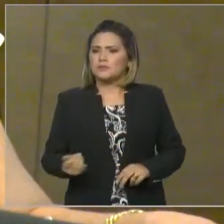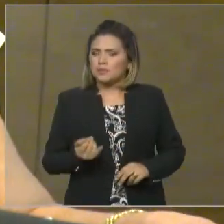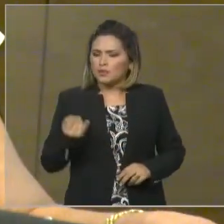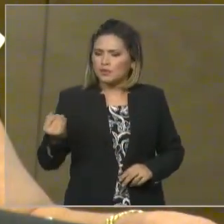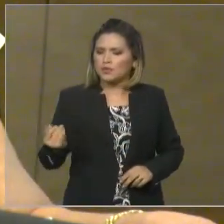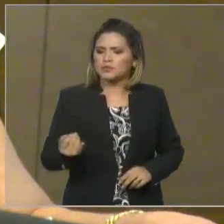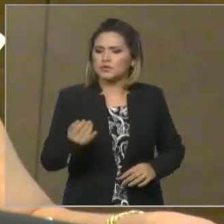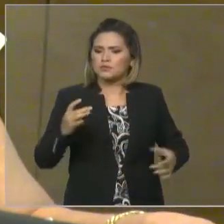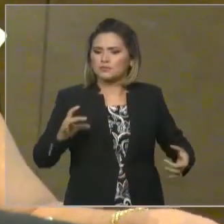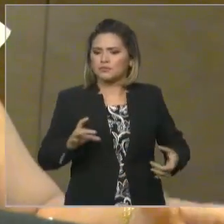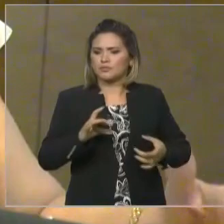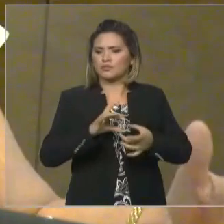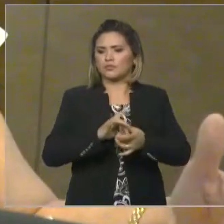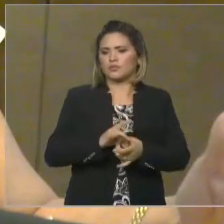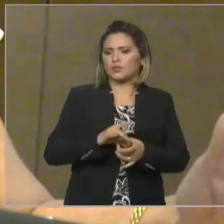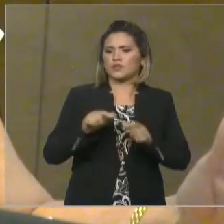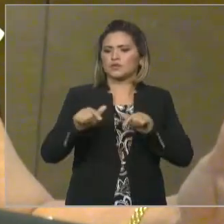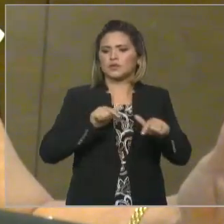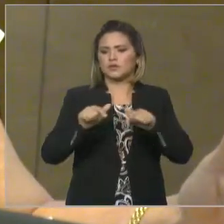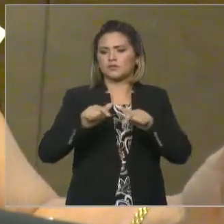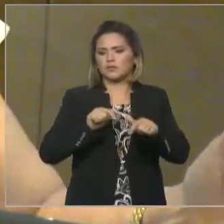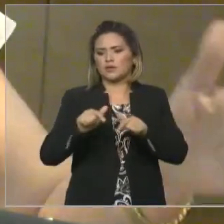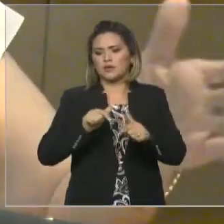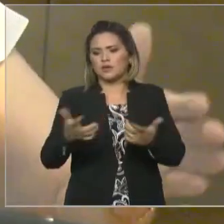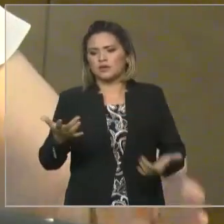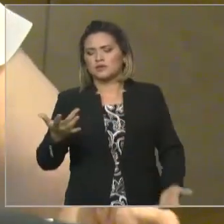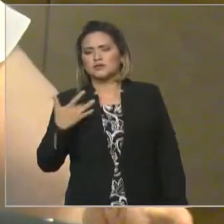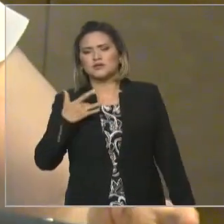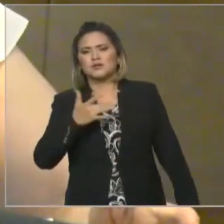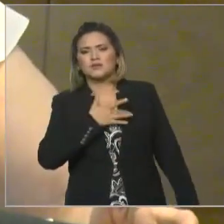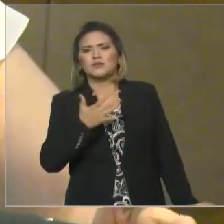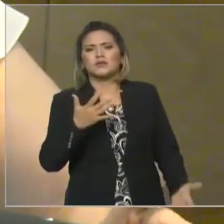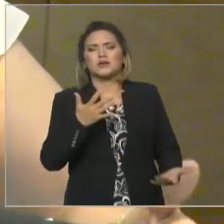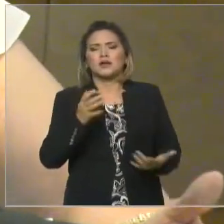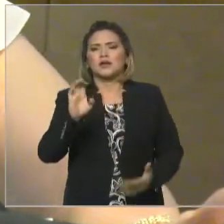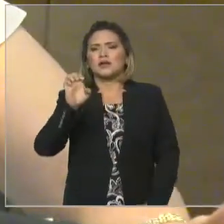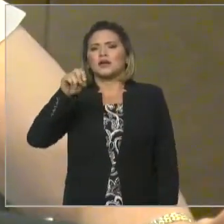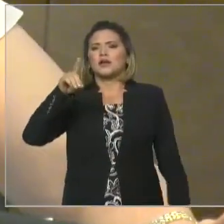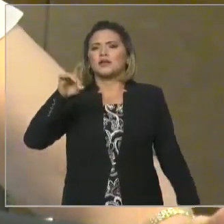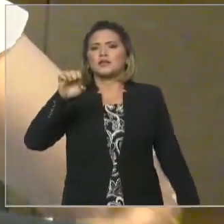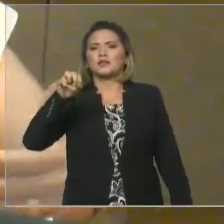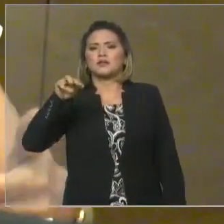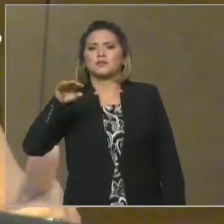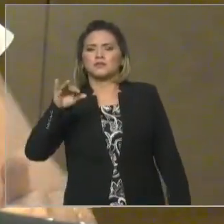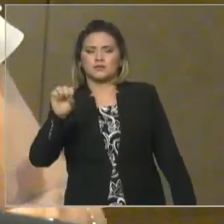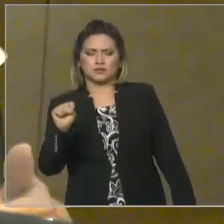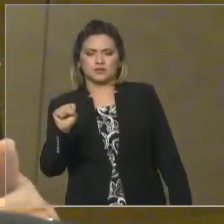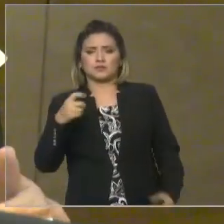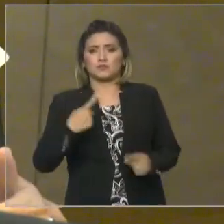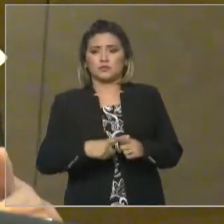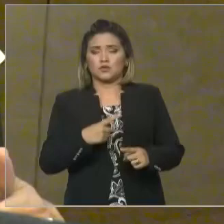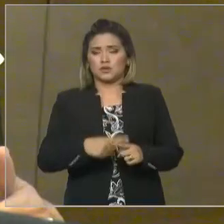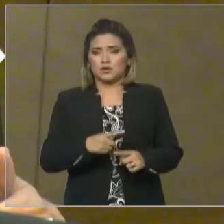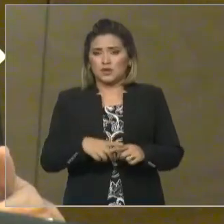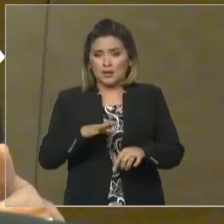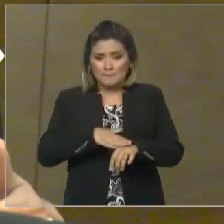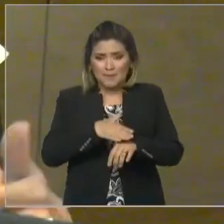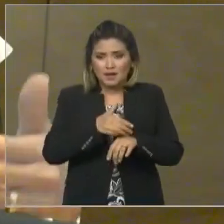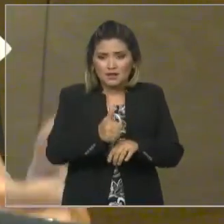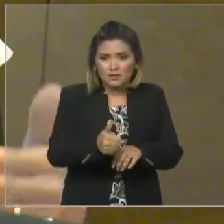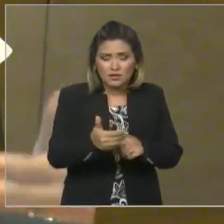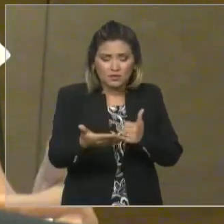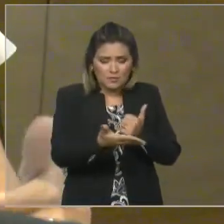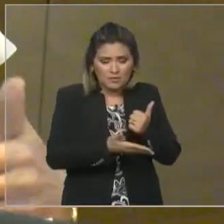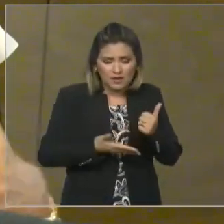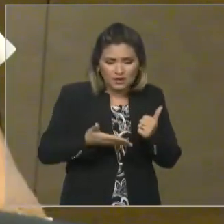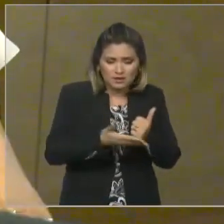agentes de endemias, porque quando você melhora a atenção primária, você diminui a atenção secundária e terciária.